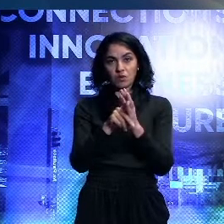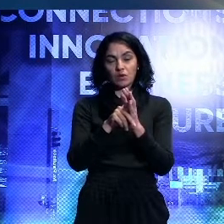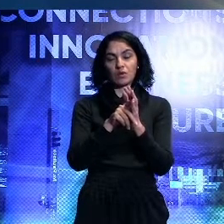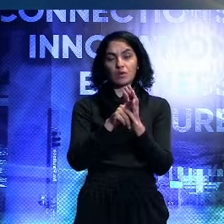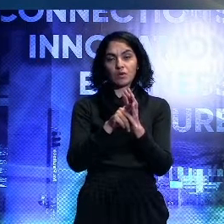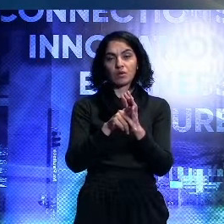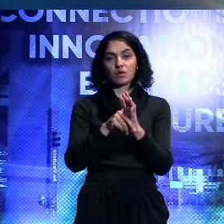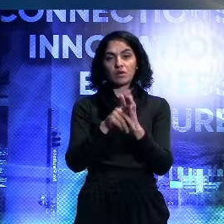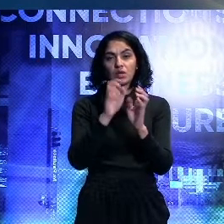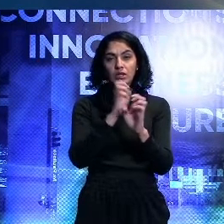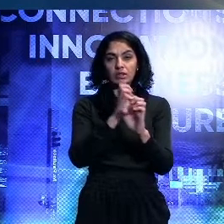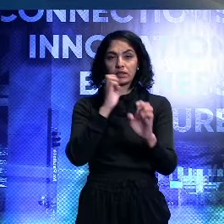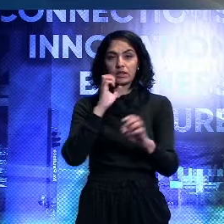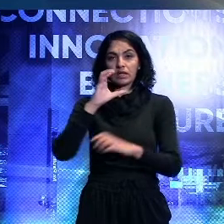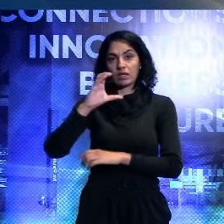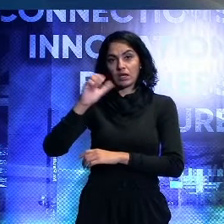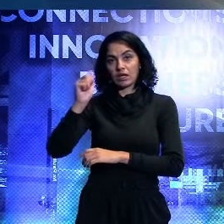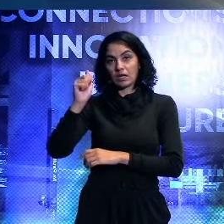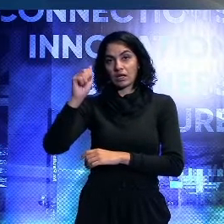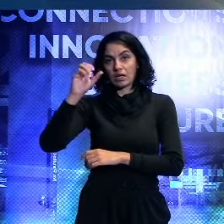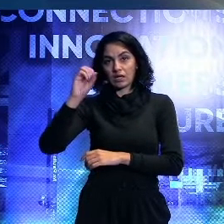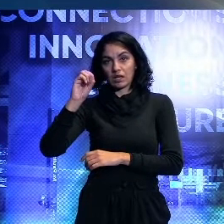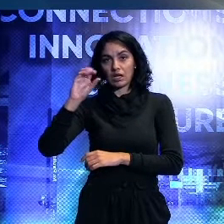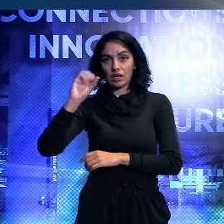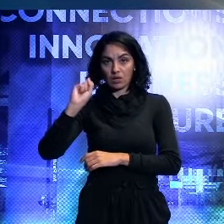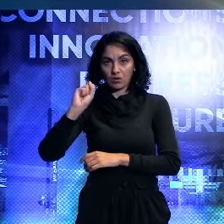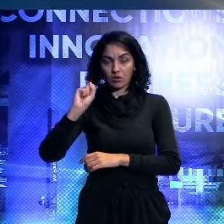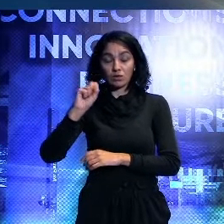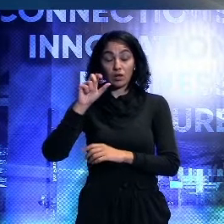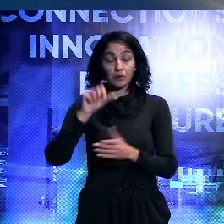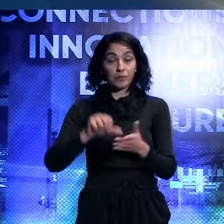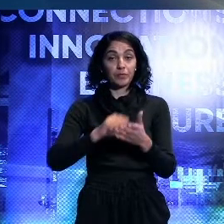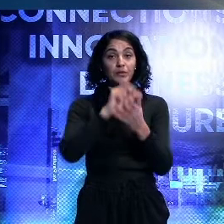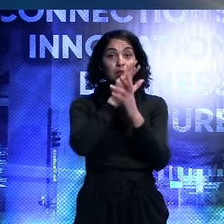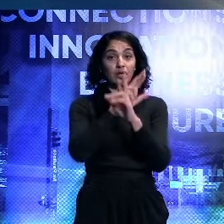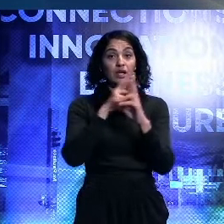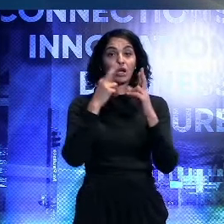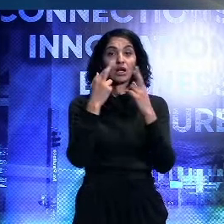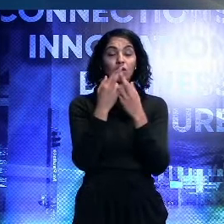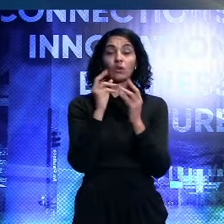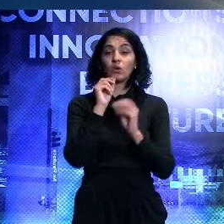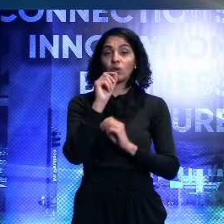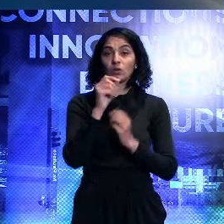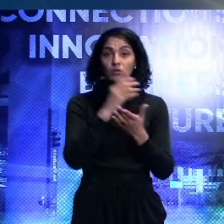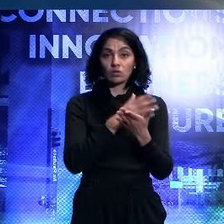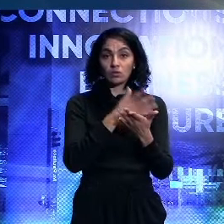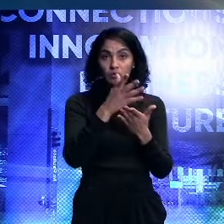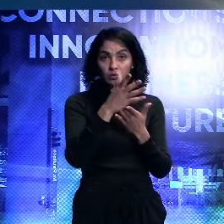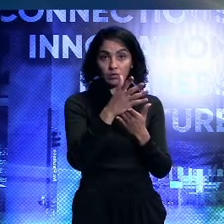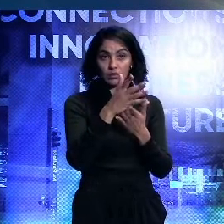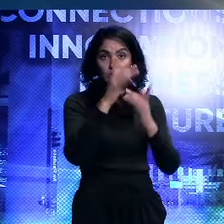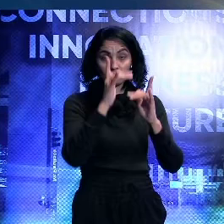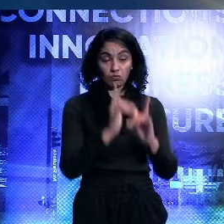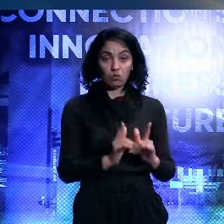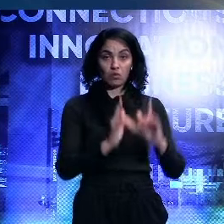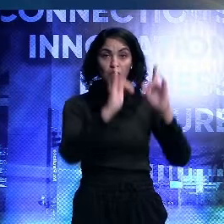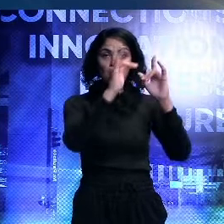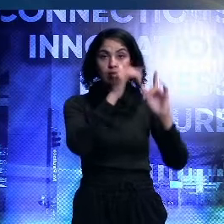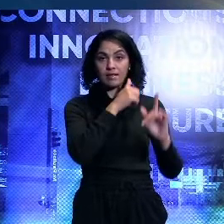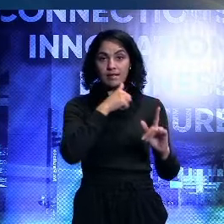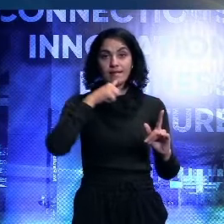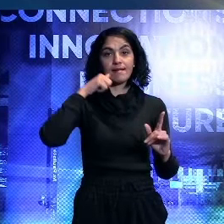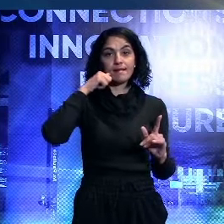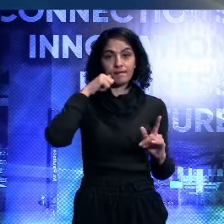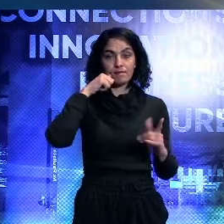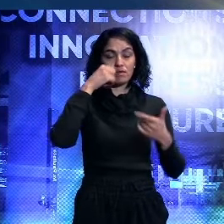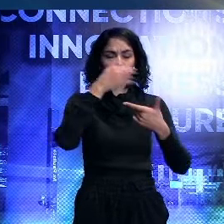reunião que teve nesse cenário foi em Seattle, num prédio da Amazon, onde a Amazon olhou para o Netflix e